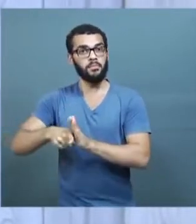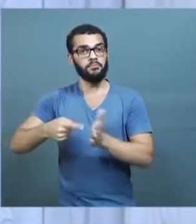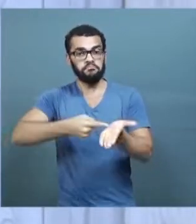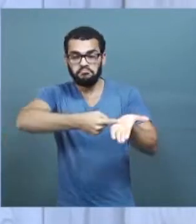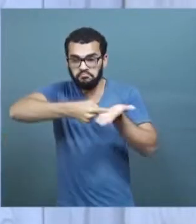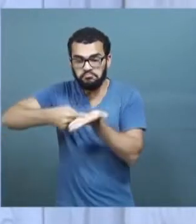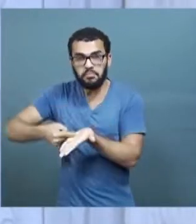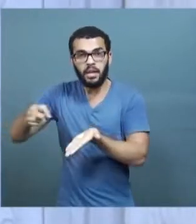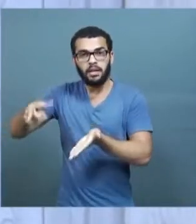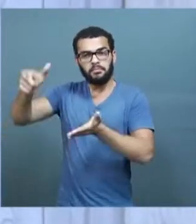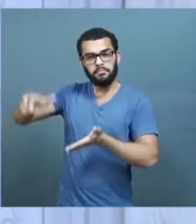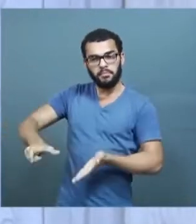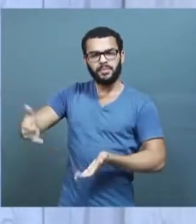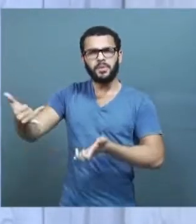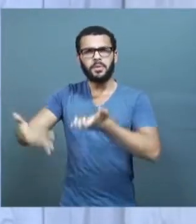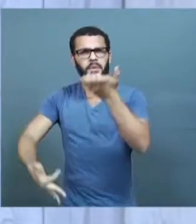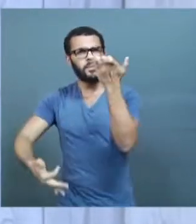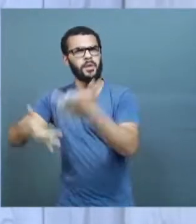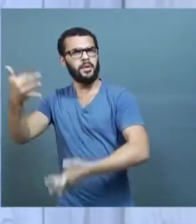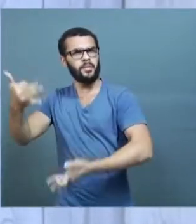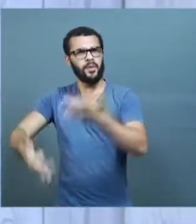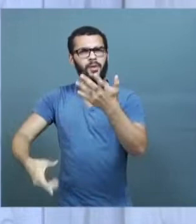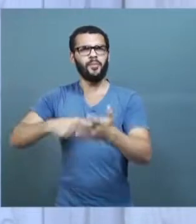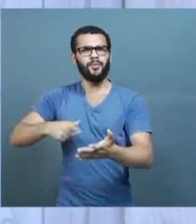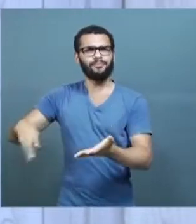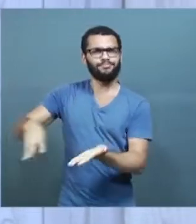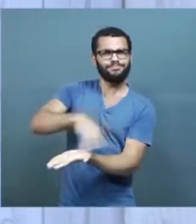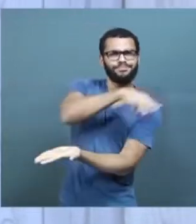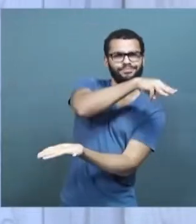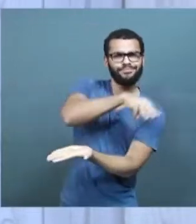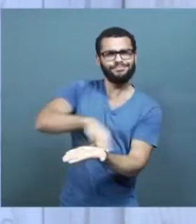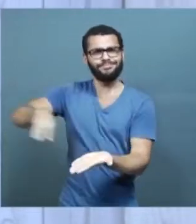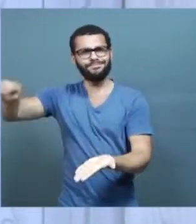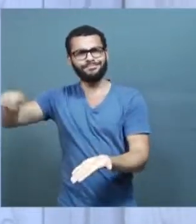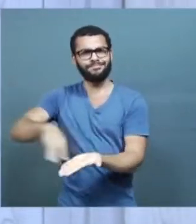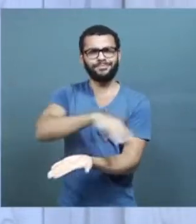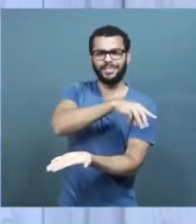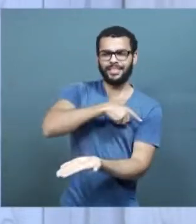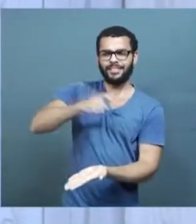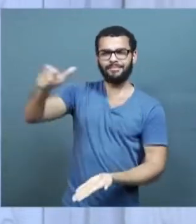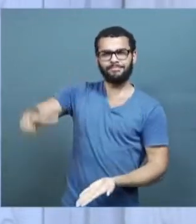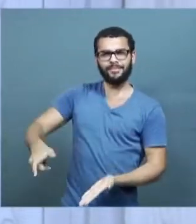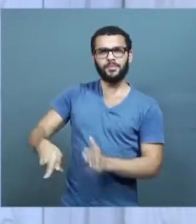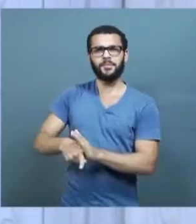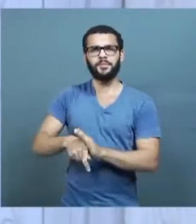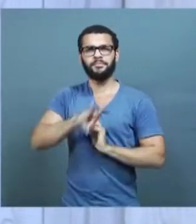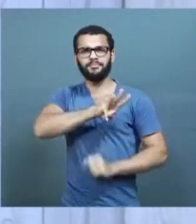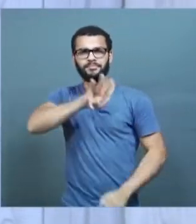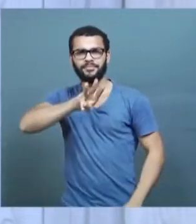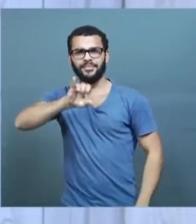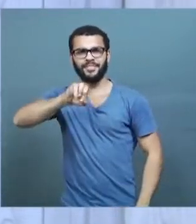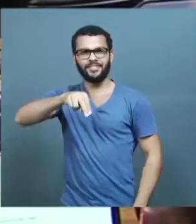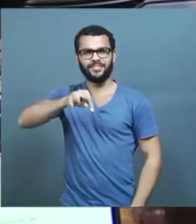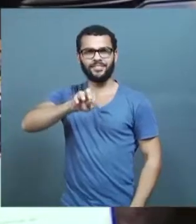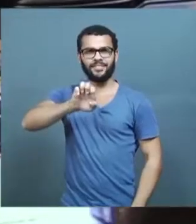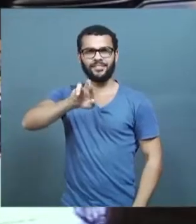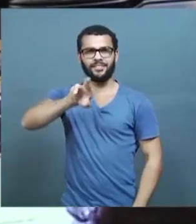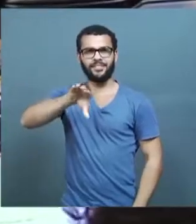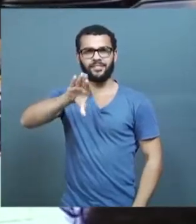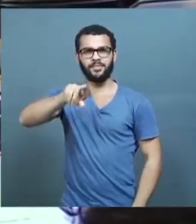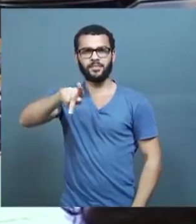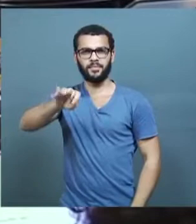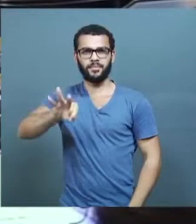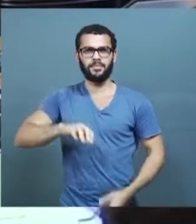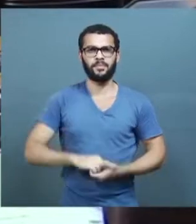Justiça para falar sobre as mensagens de texto divulgadas pelo site The Intercept. Veja. A